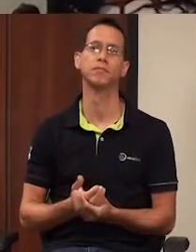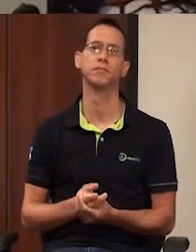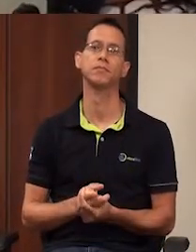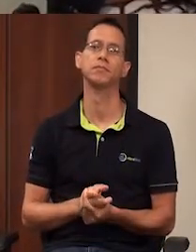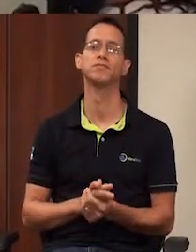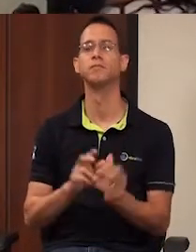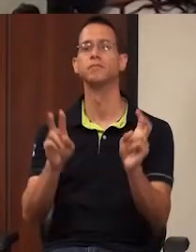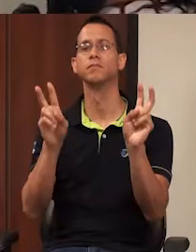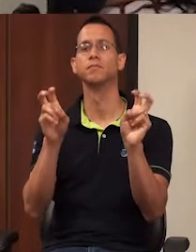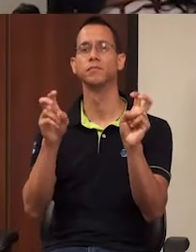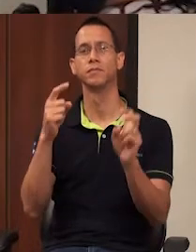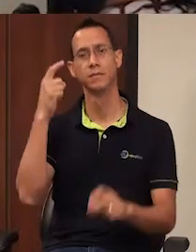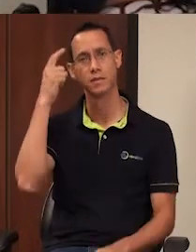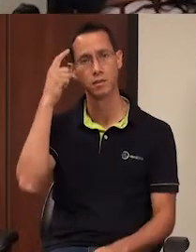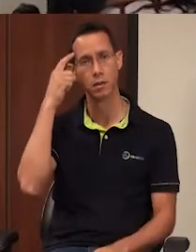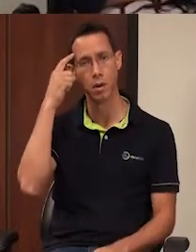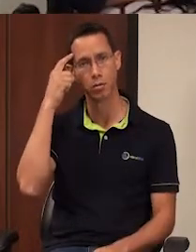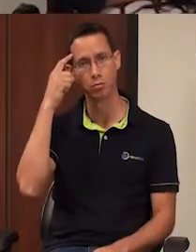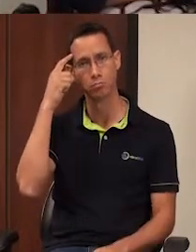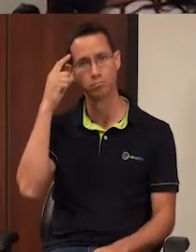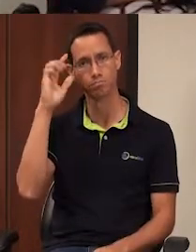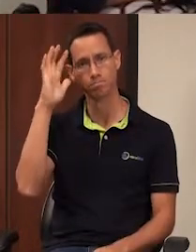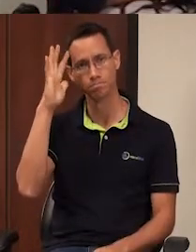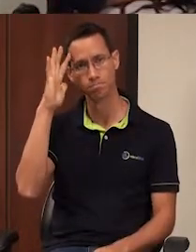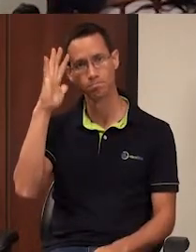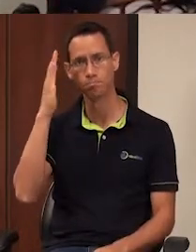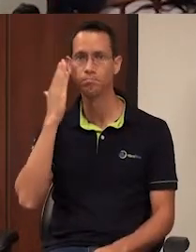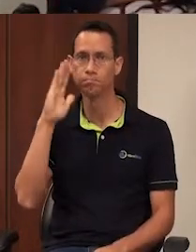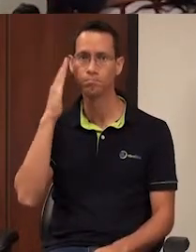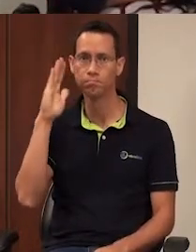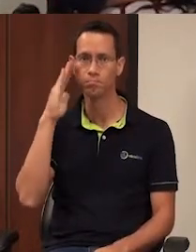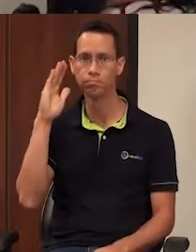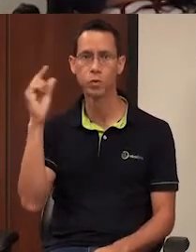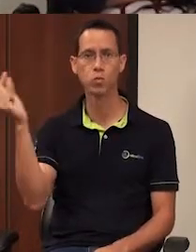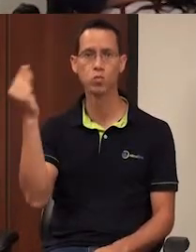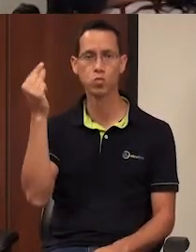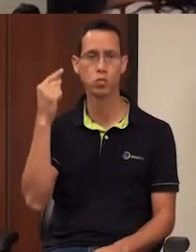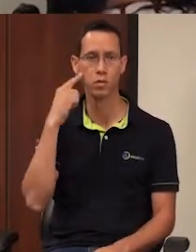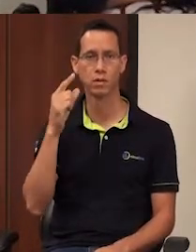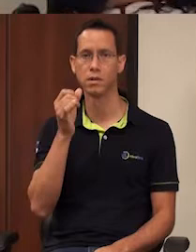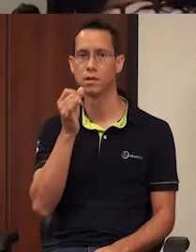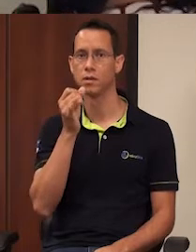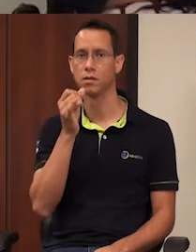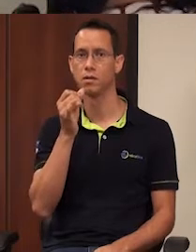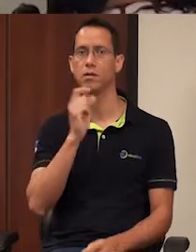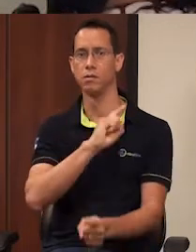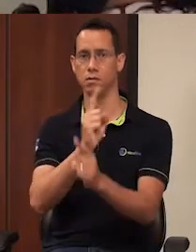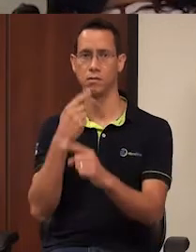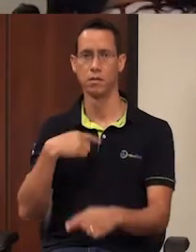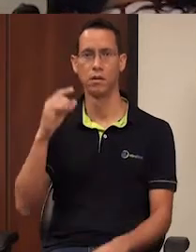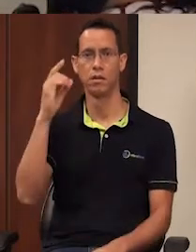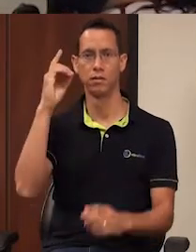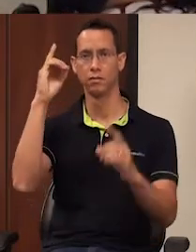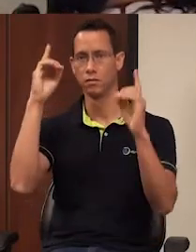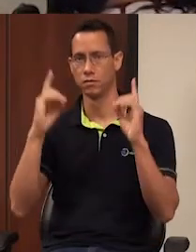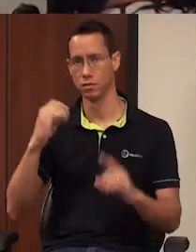do discernimento, clinicamente, cada vez mais é descoberto deficiências intelectuais